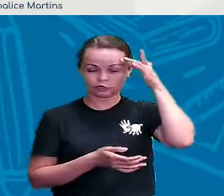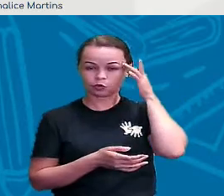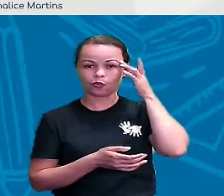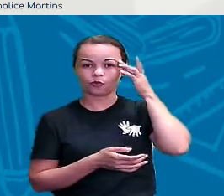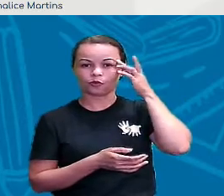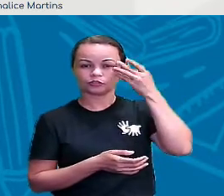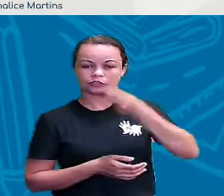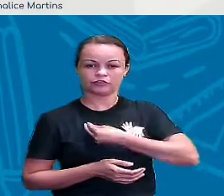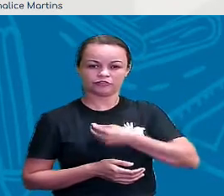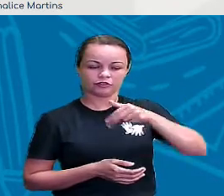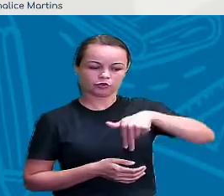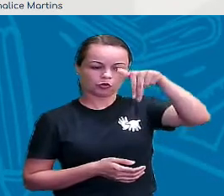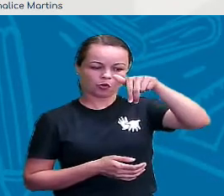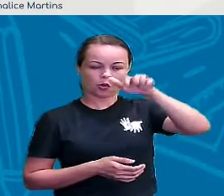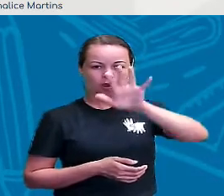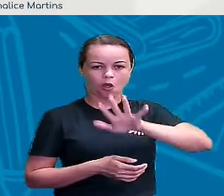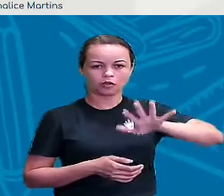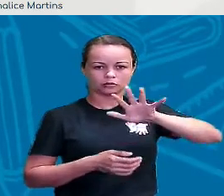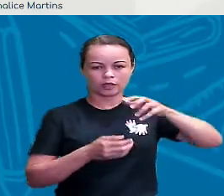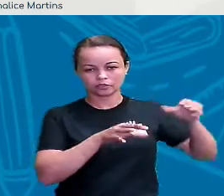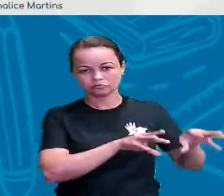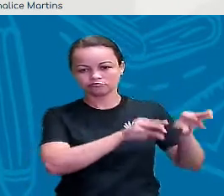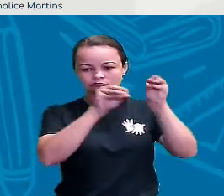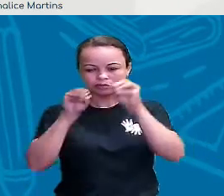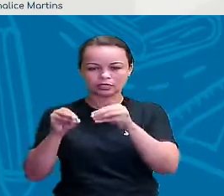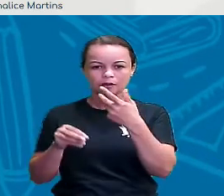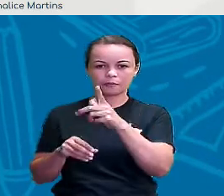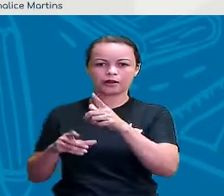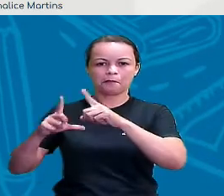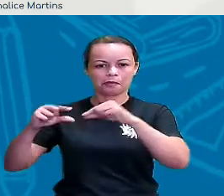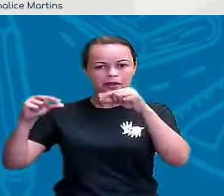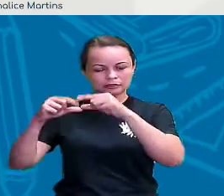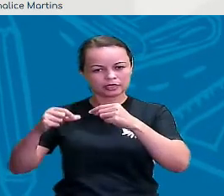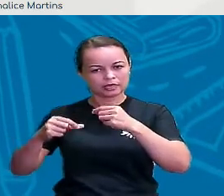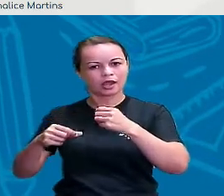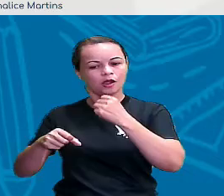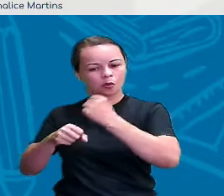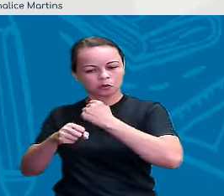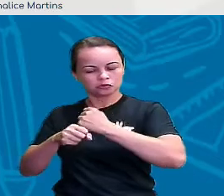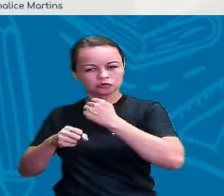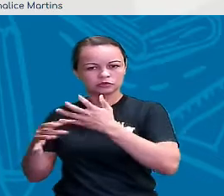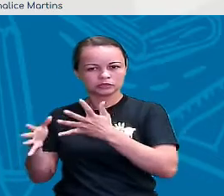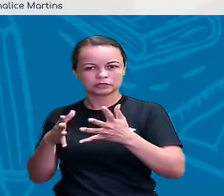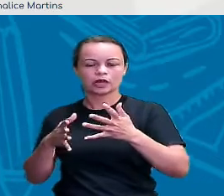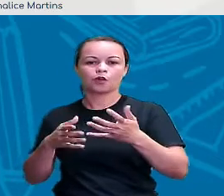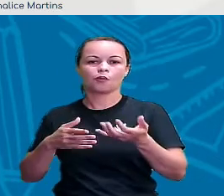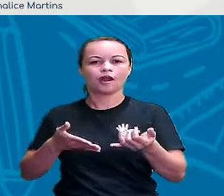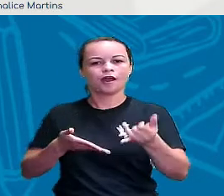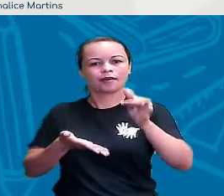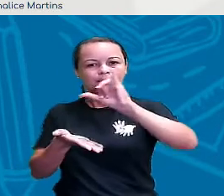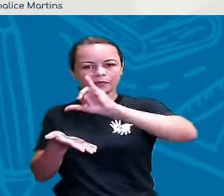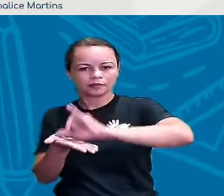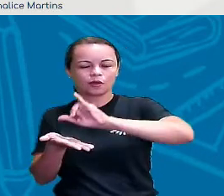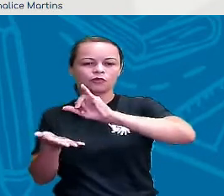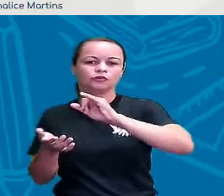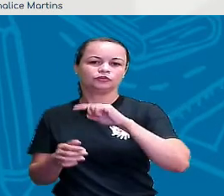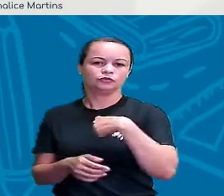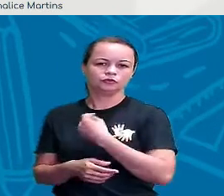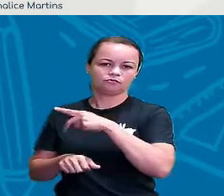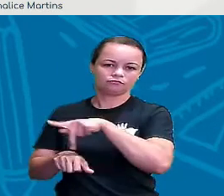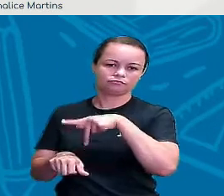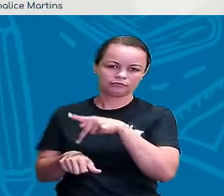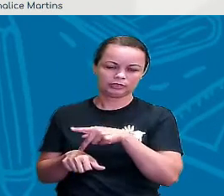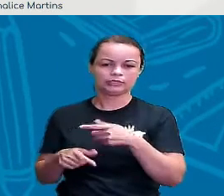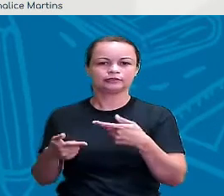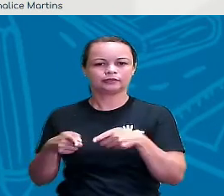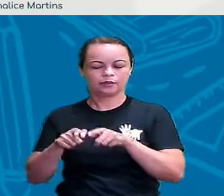Em 1950 inicia aí a construção de Brasília, né? Da capital do nosso país, e também recebeu